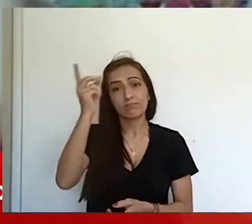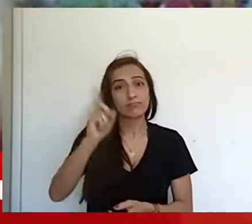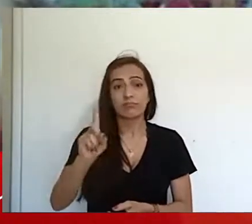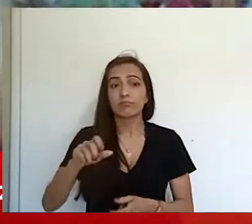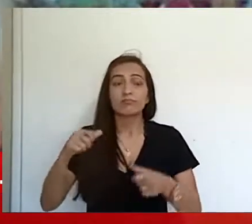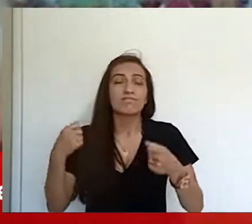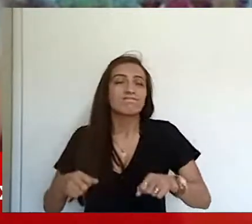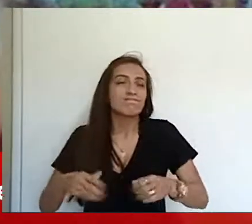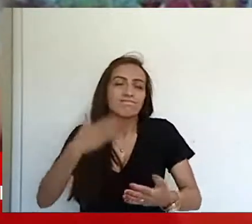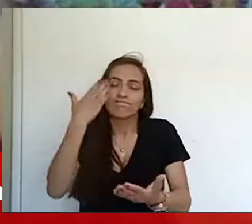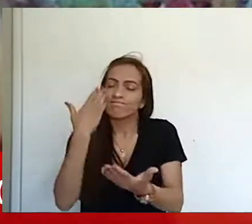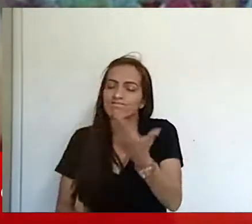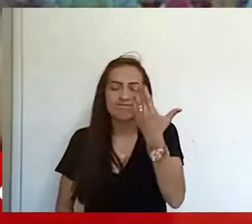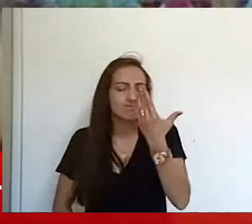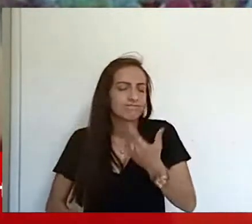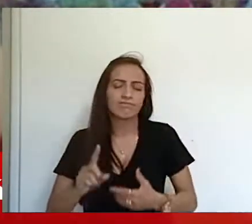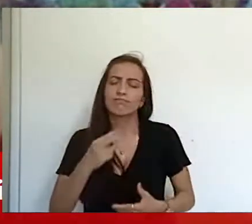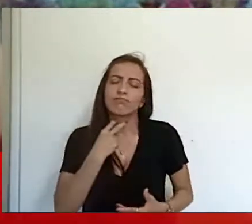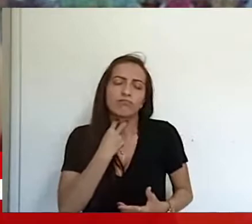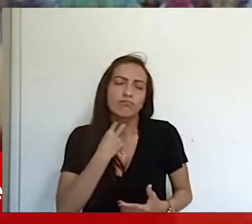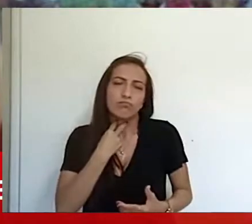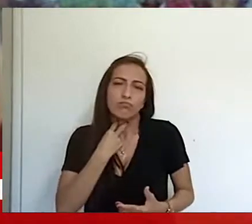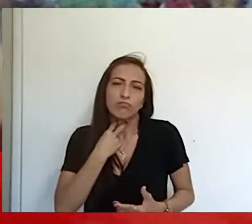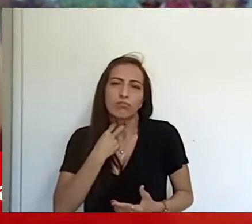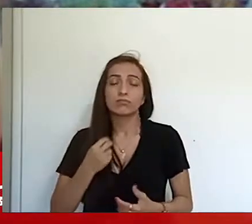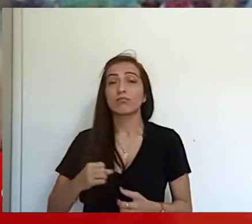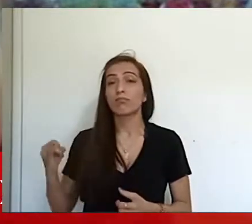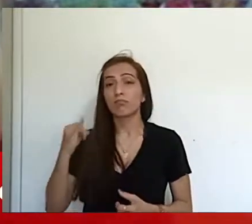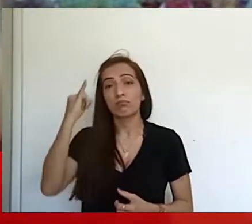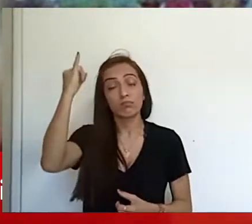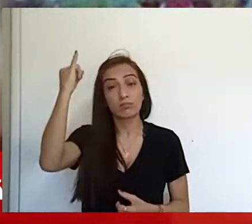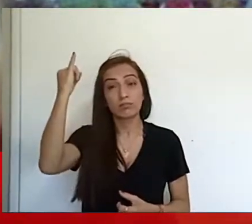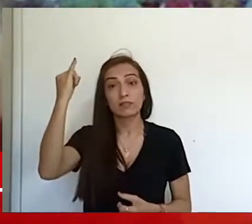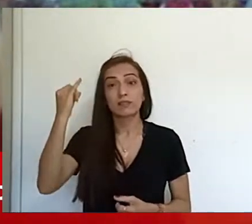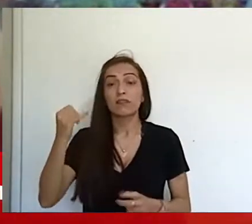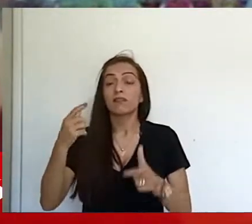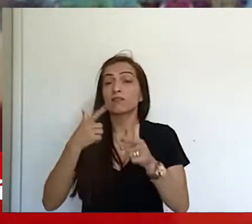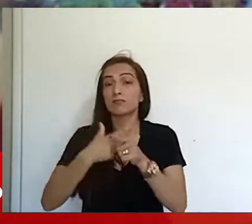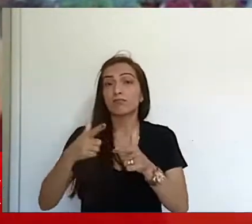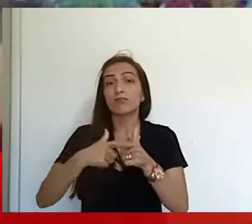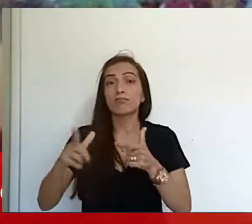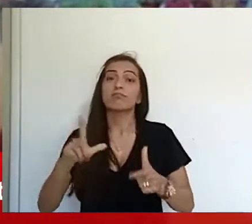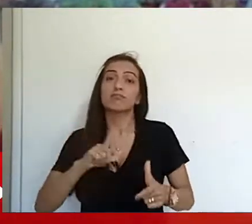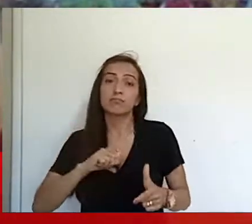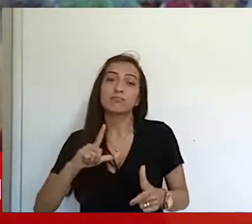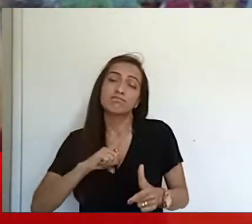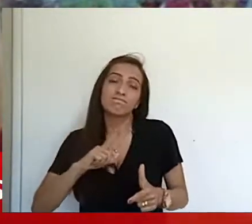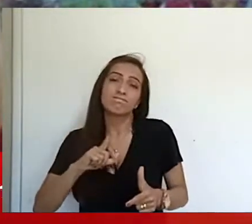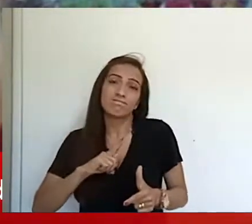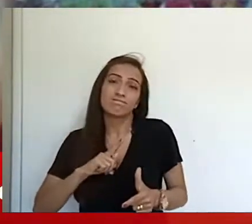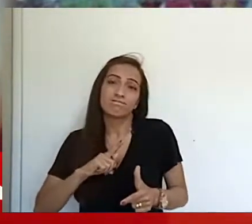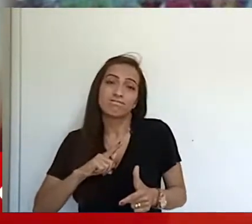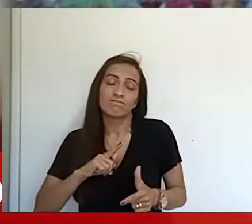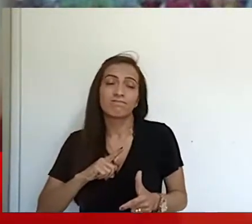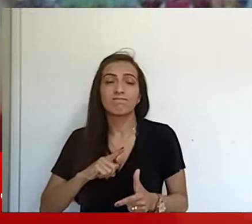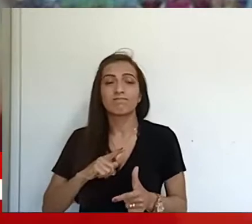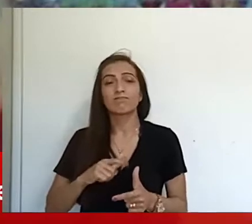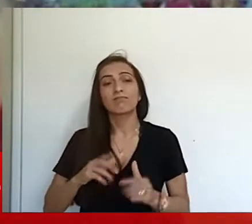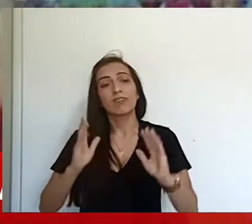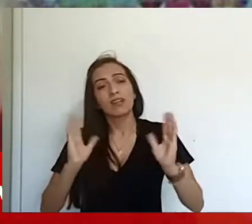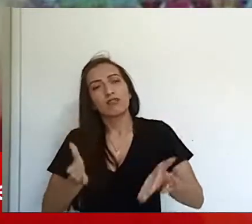disse, as questões já existiam, os problemas, os desafios, eles só se agravaram, né?